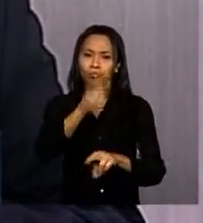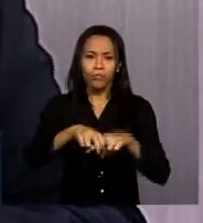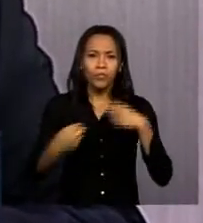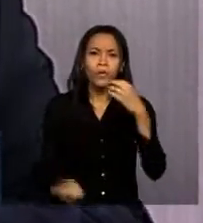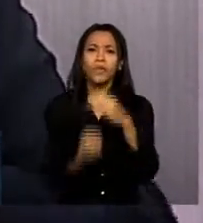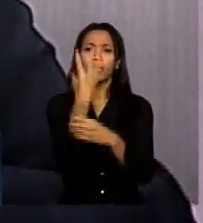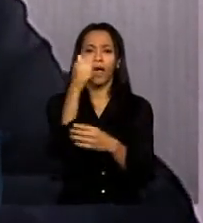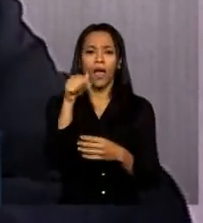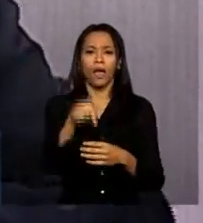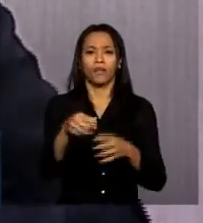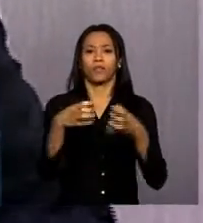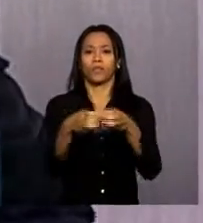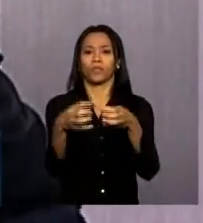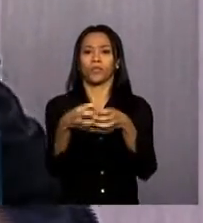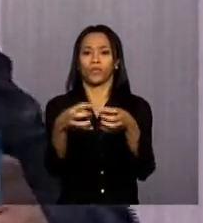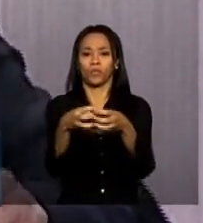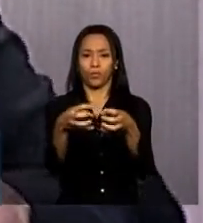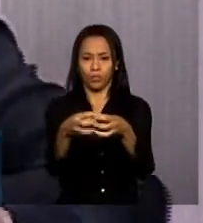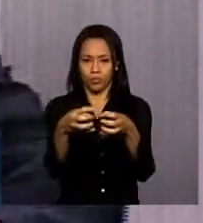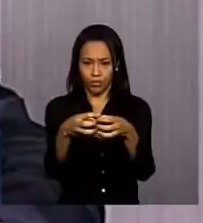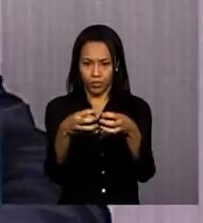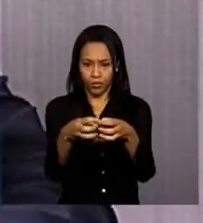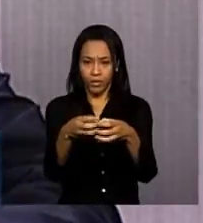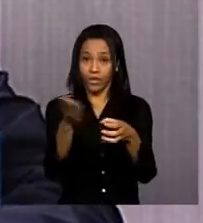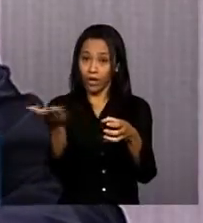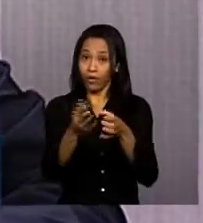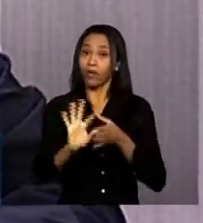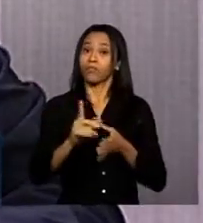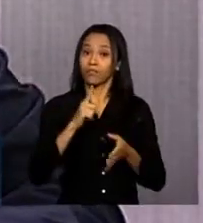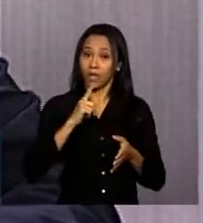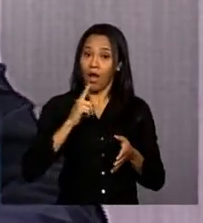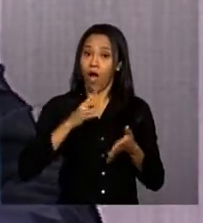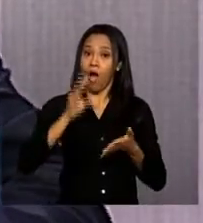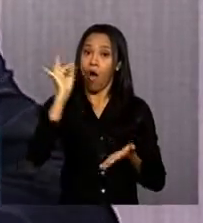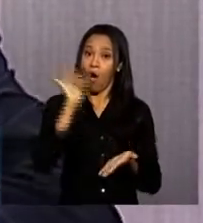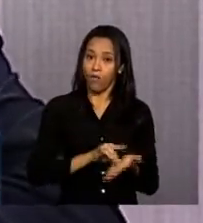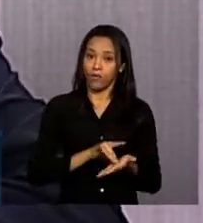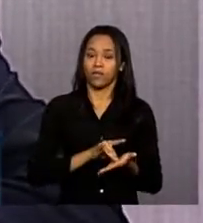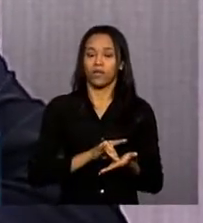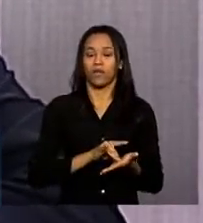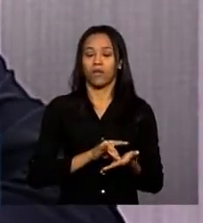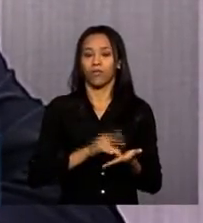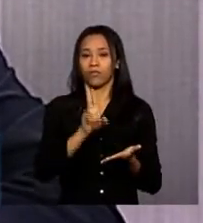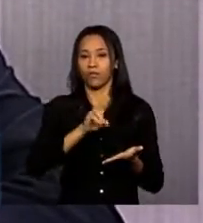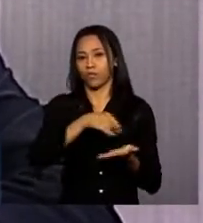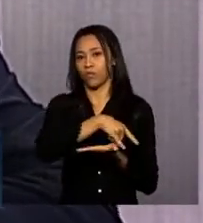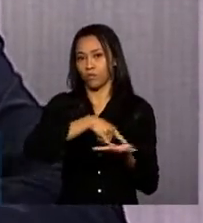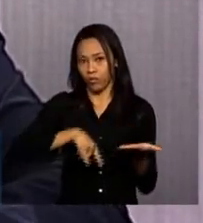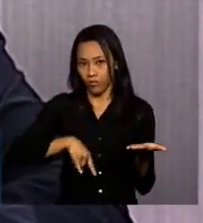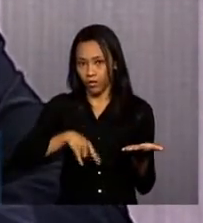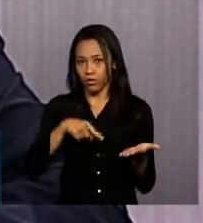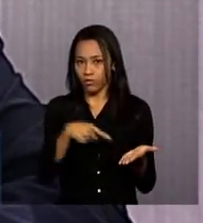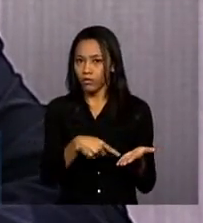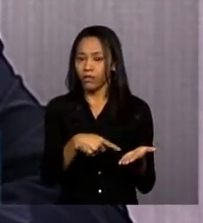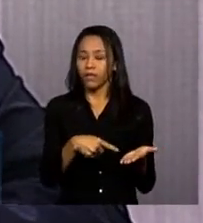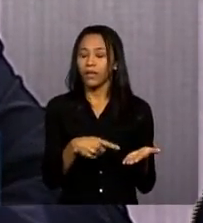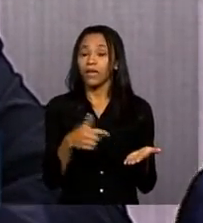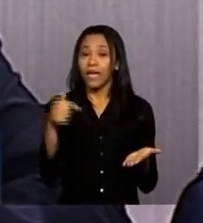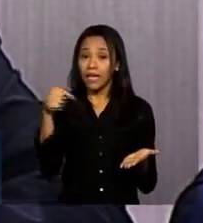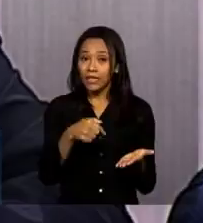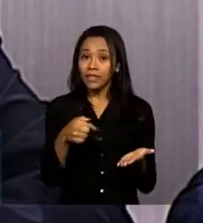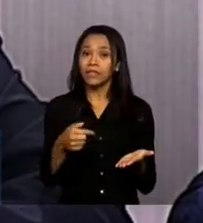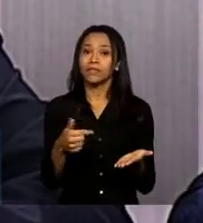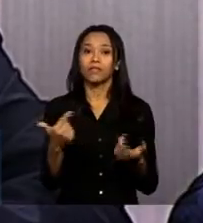agora instituímos por meio de portaria. E queria dizer que essa iniciativa